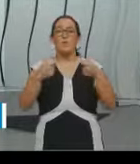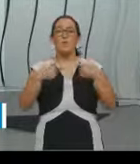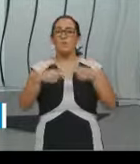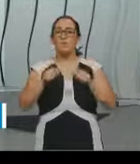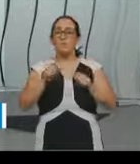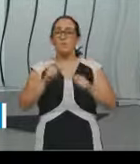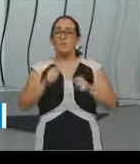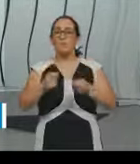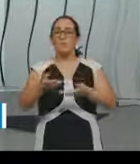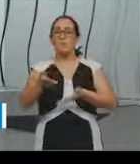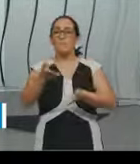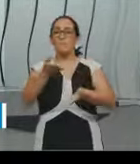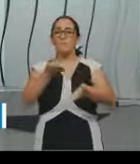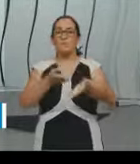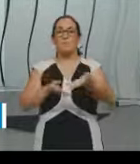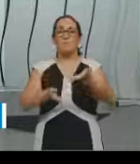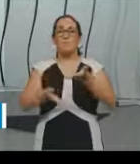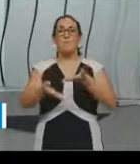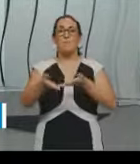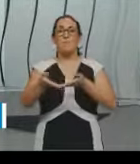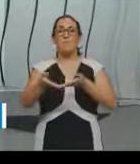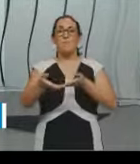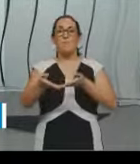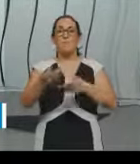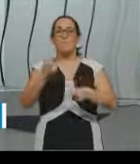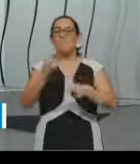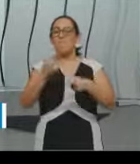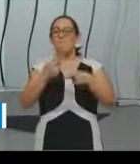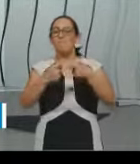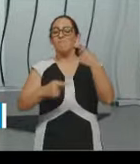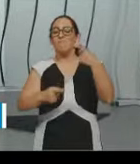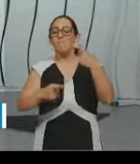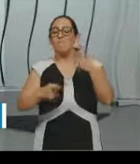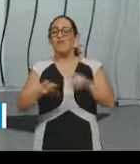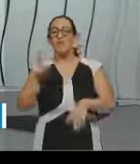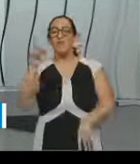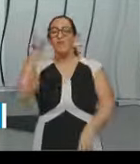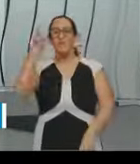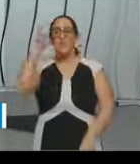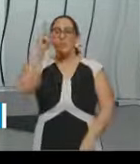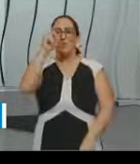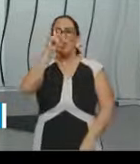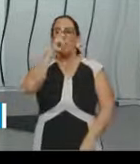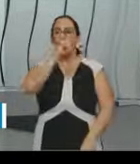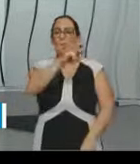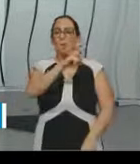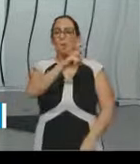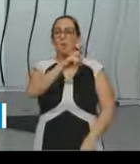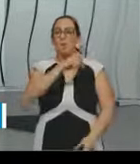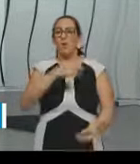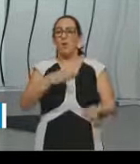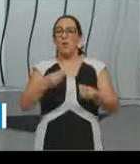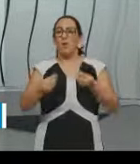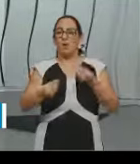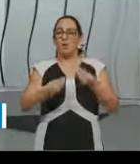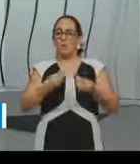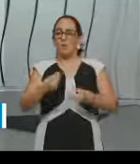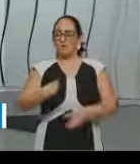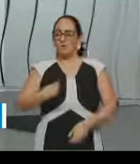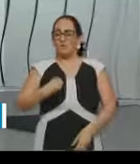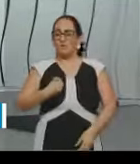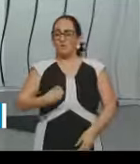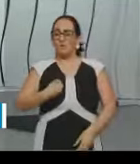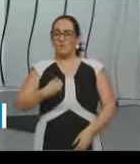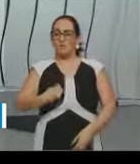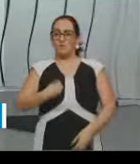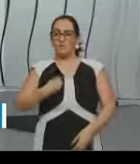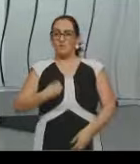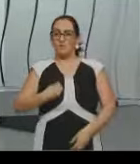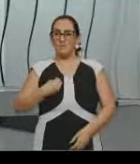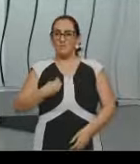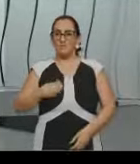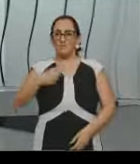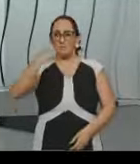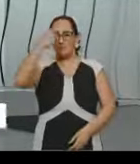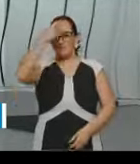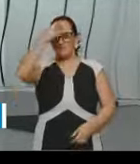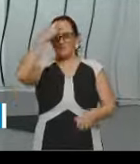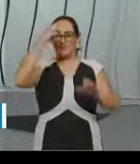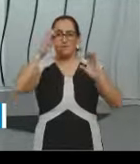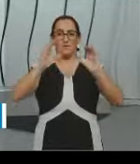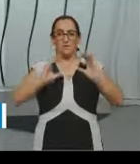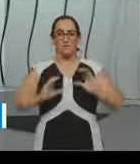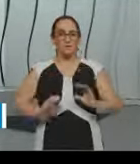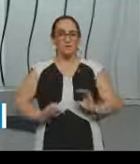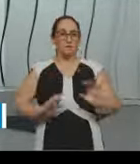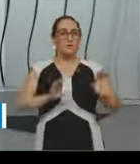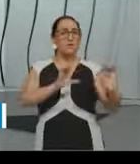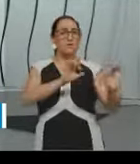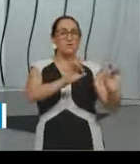para, né, impedir ou dificultar o exercício da cidadania por vários grupos, né? E aí a gente fala em